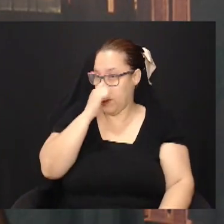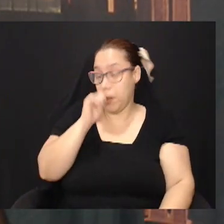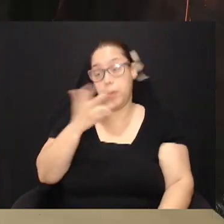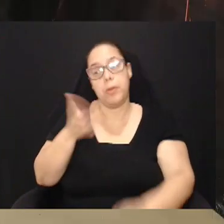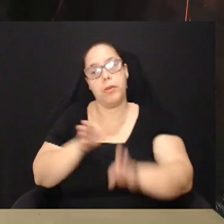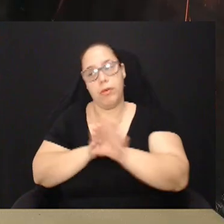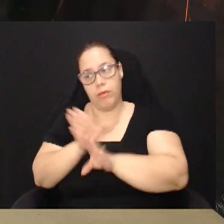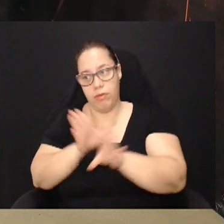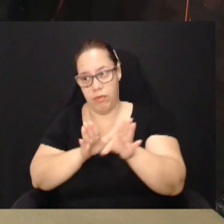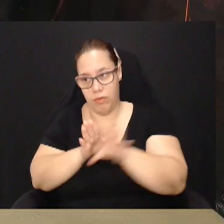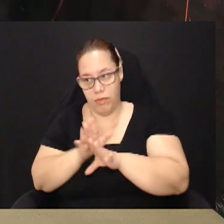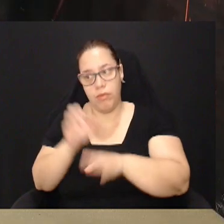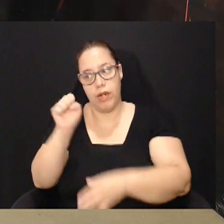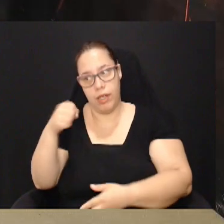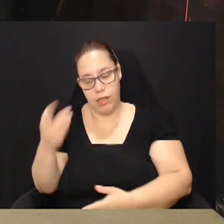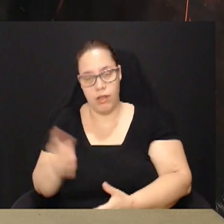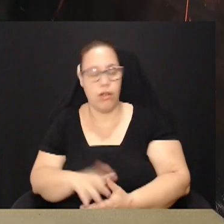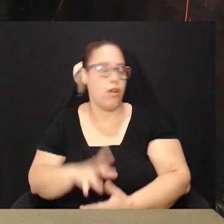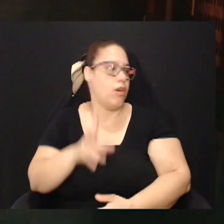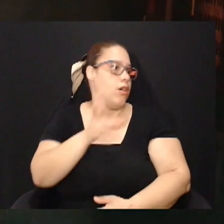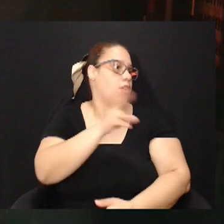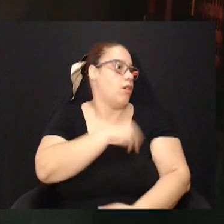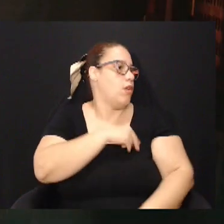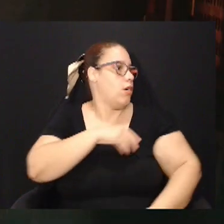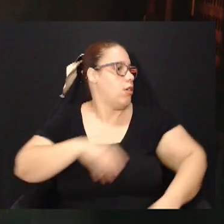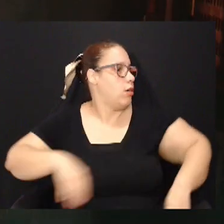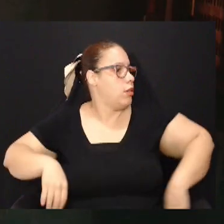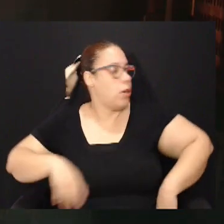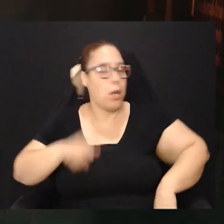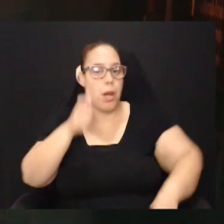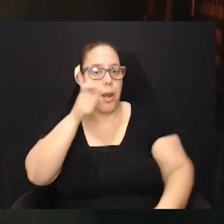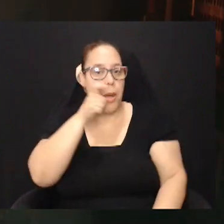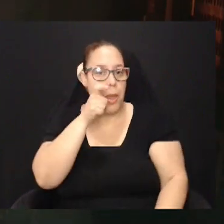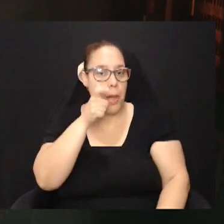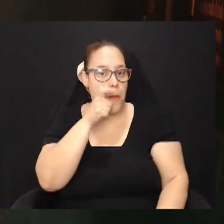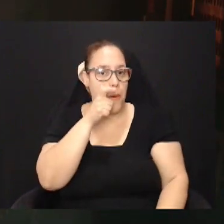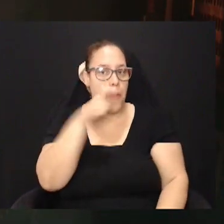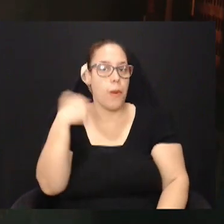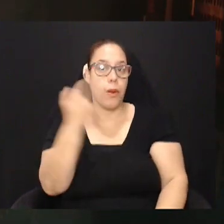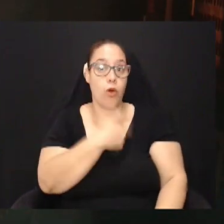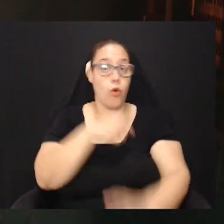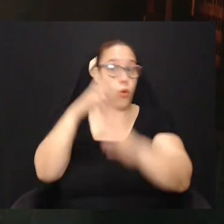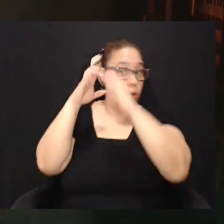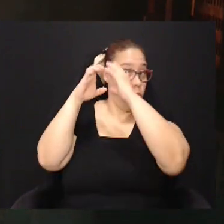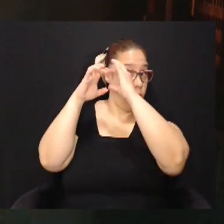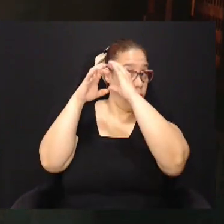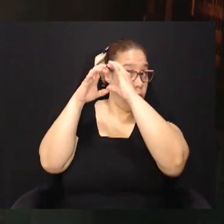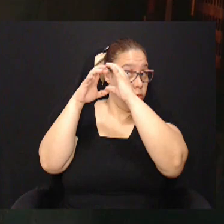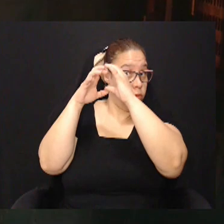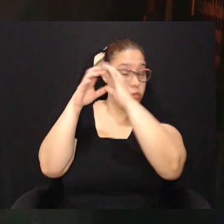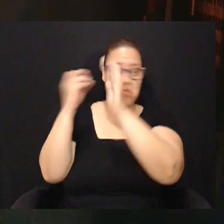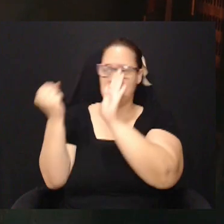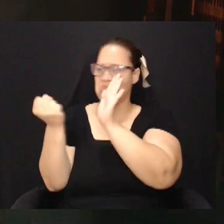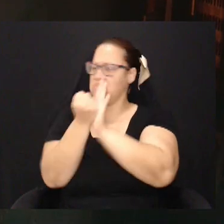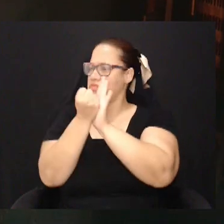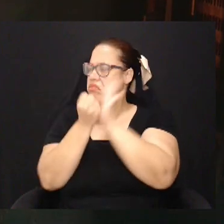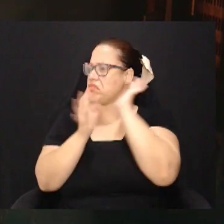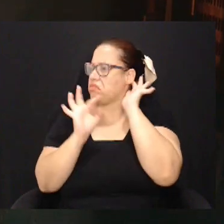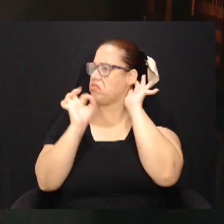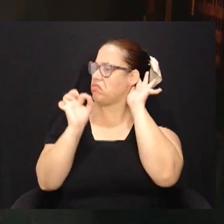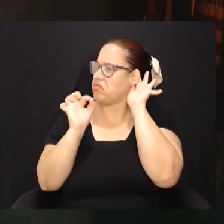inclusive. Nossa, gente, que interessante, né? E o nosso cérebro, ele só registra aquele